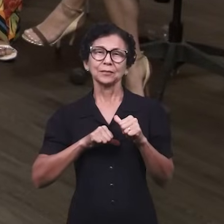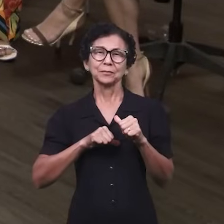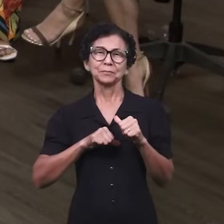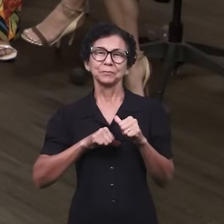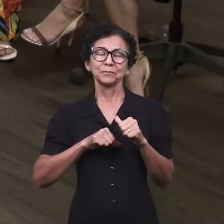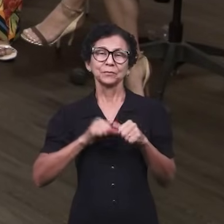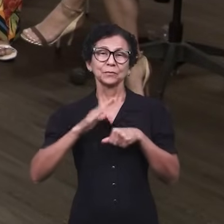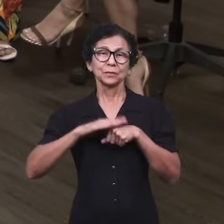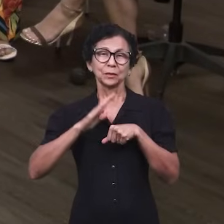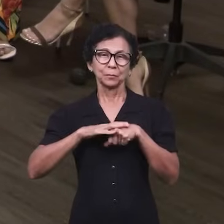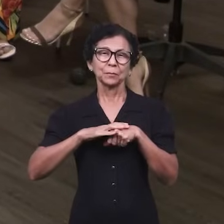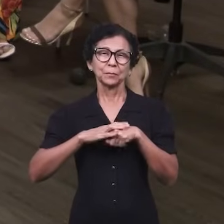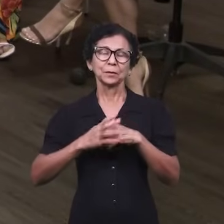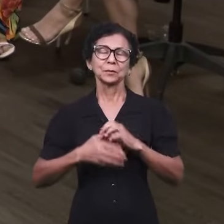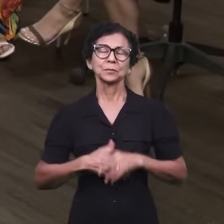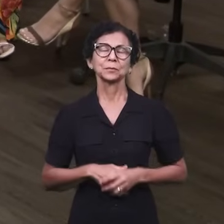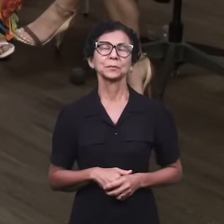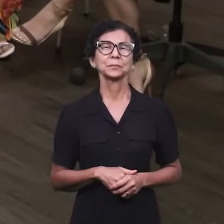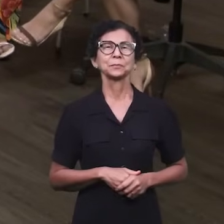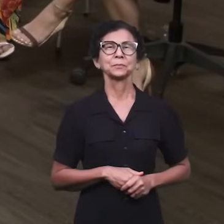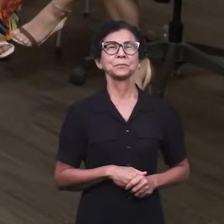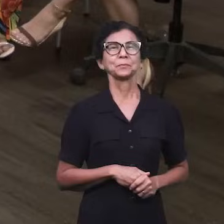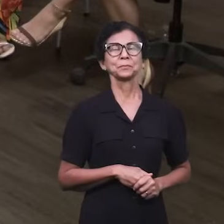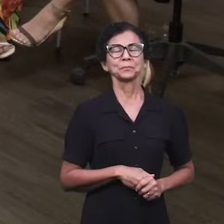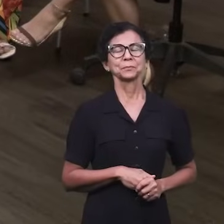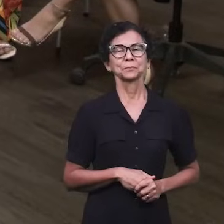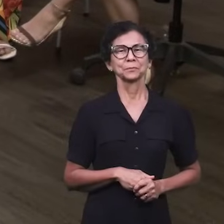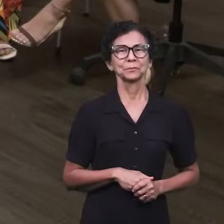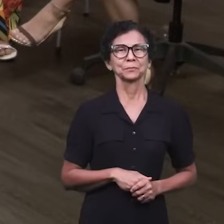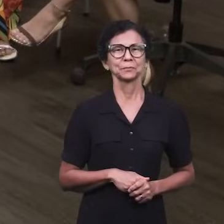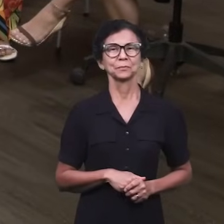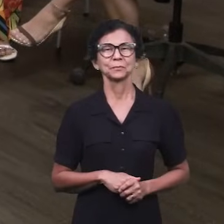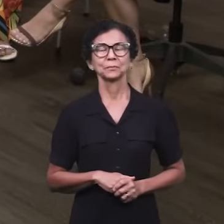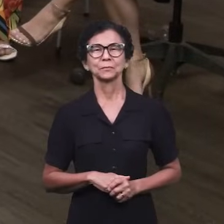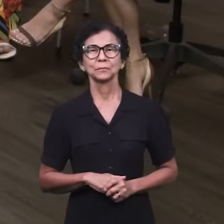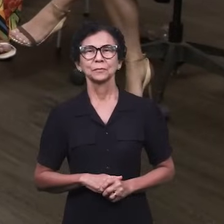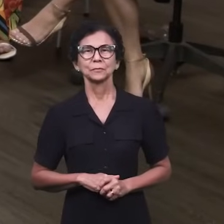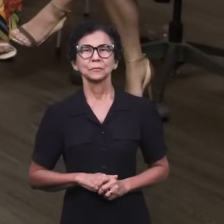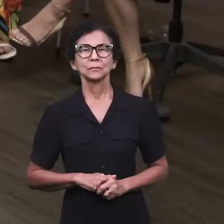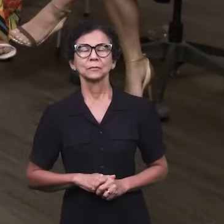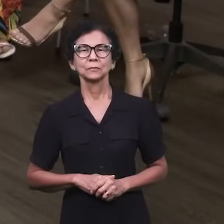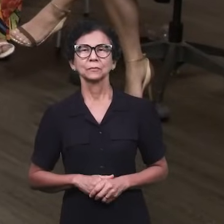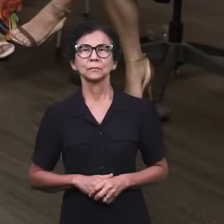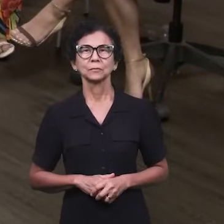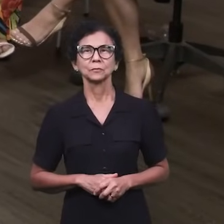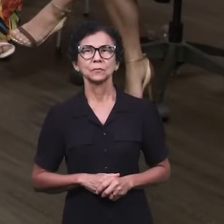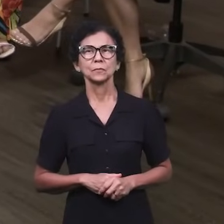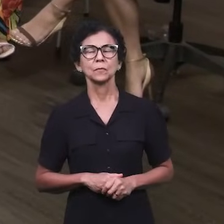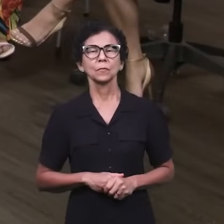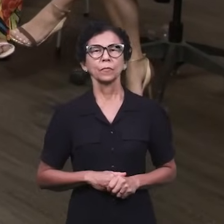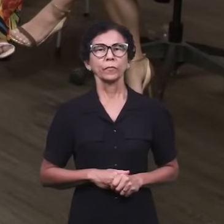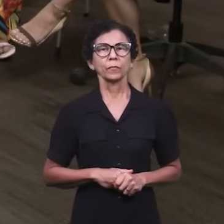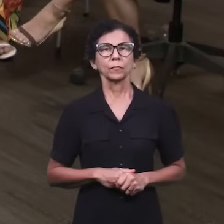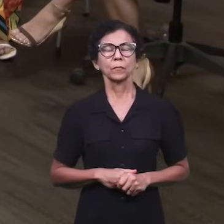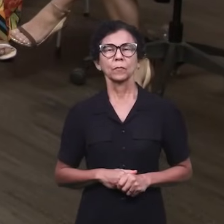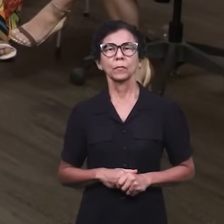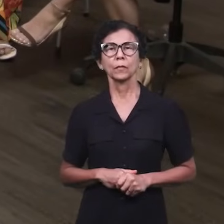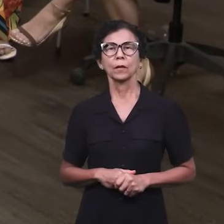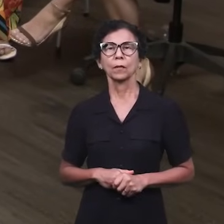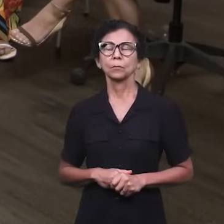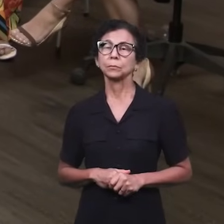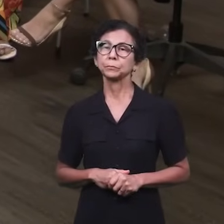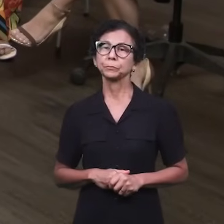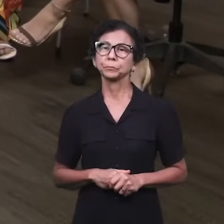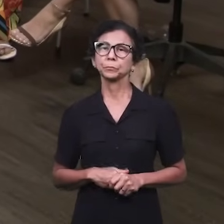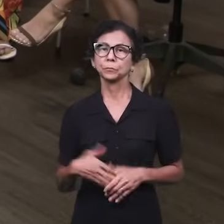o venceram pelo sangue do cordeiro e pela palavra de seu testimunho então como arma né na vida do servo